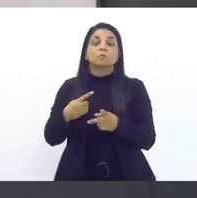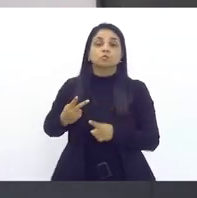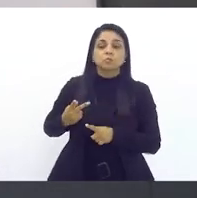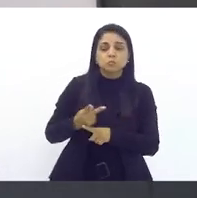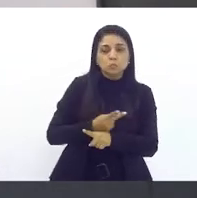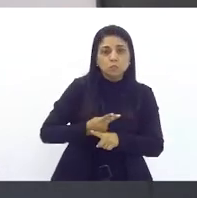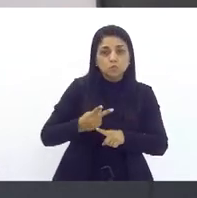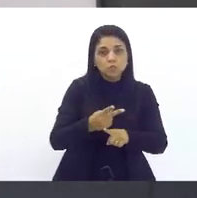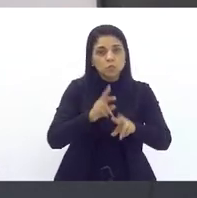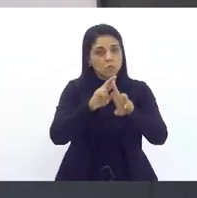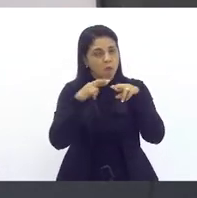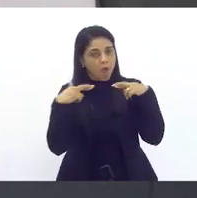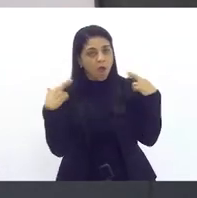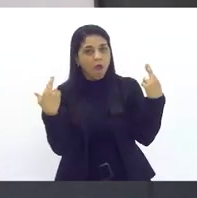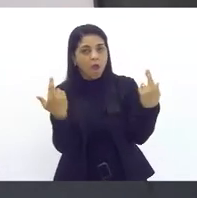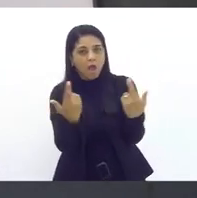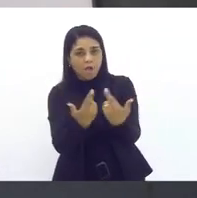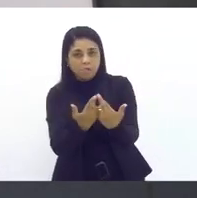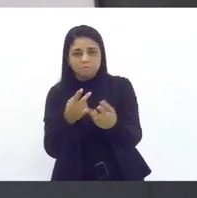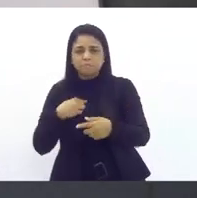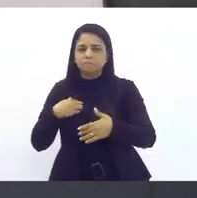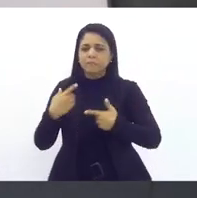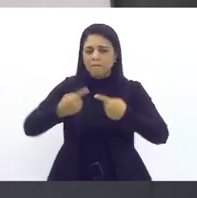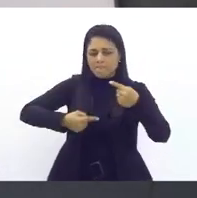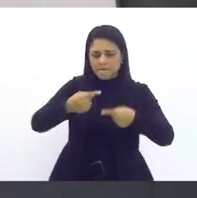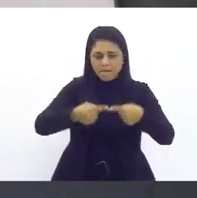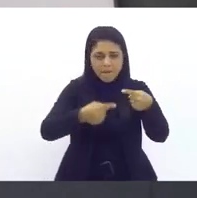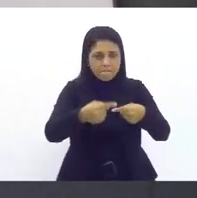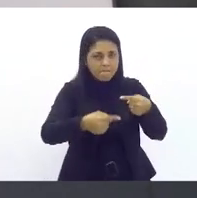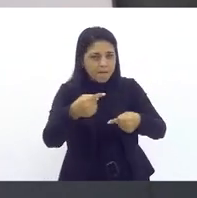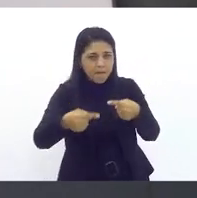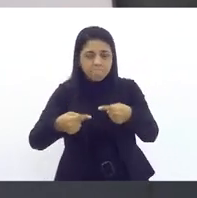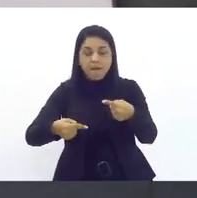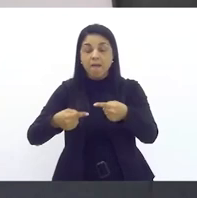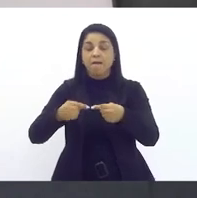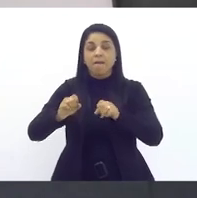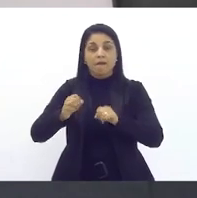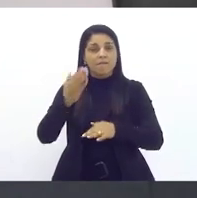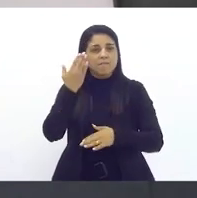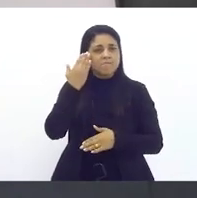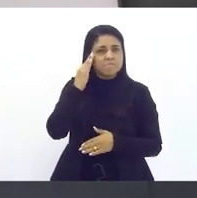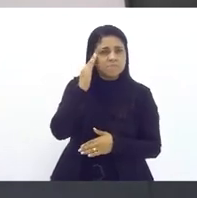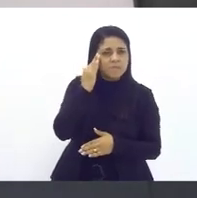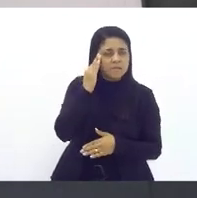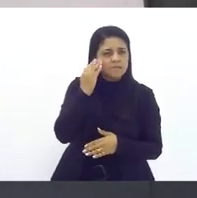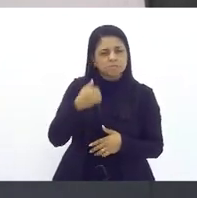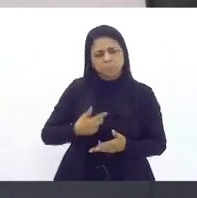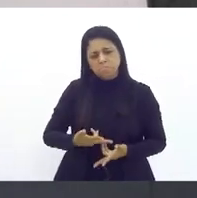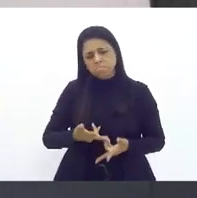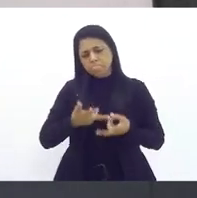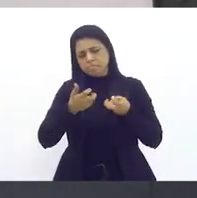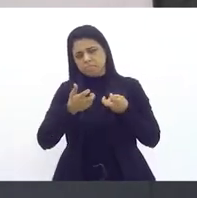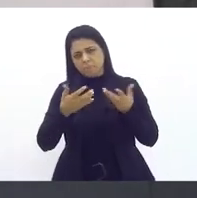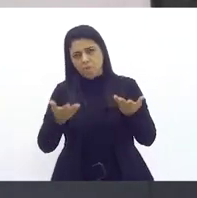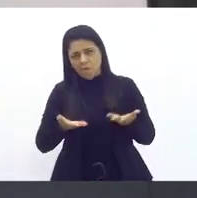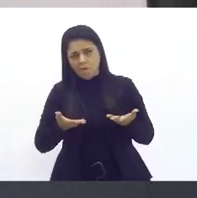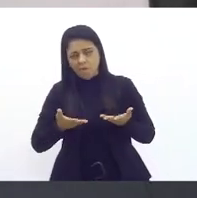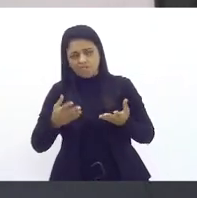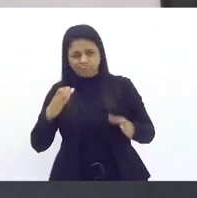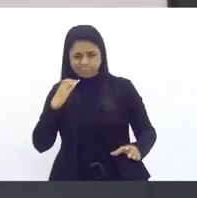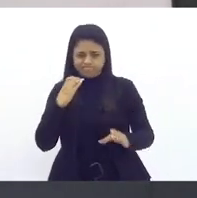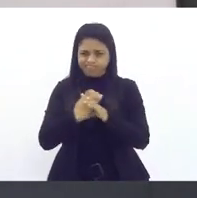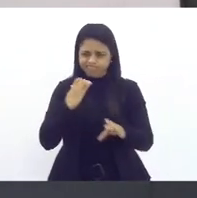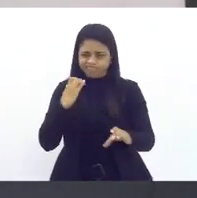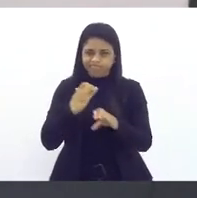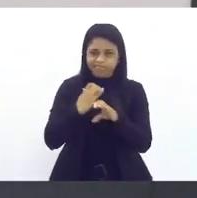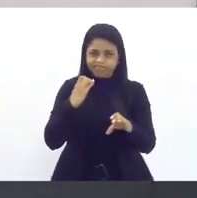uma reunião com eles para tentar entender, porque está me parecendo que está havendo um ruído entre aquilo